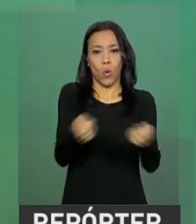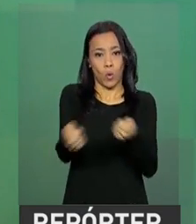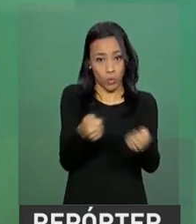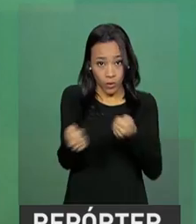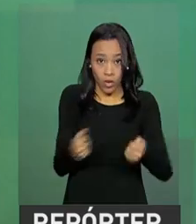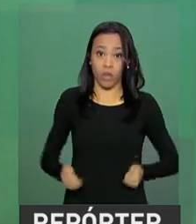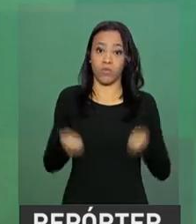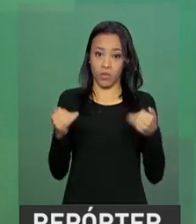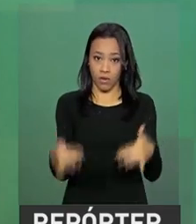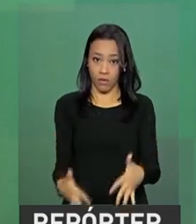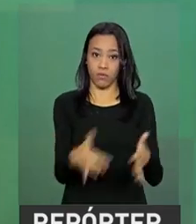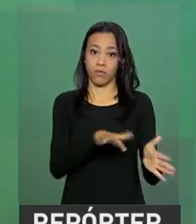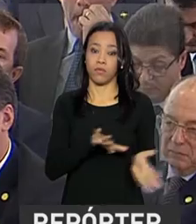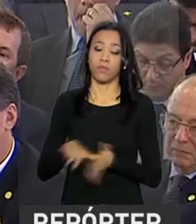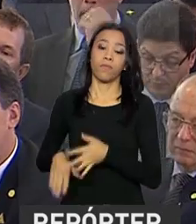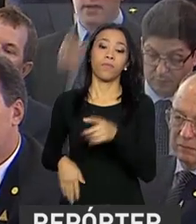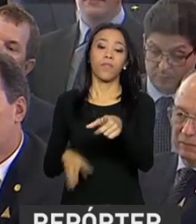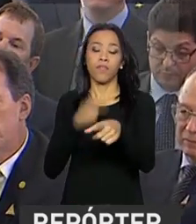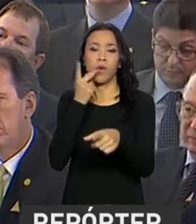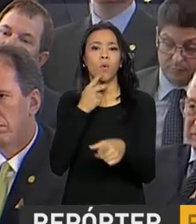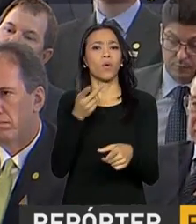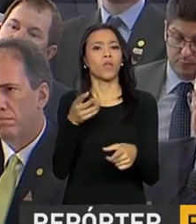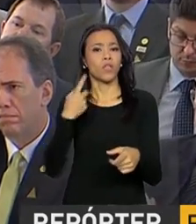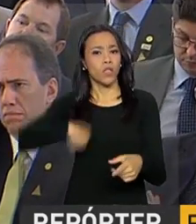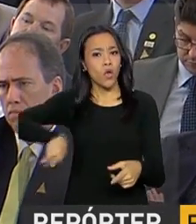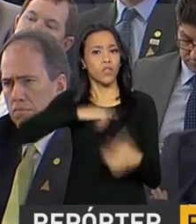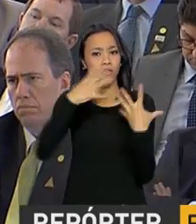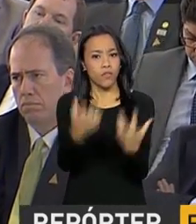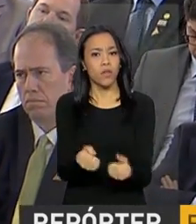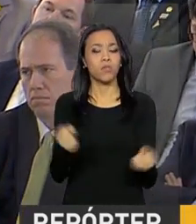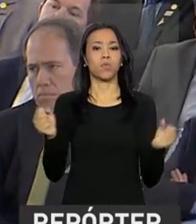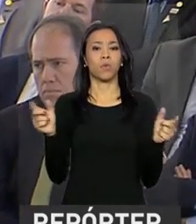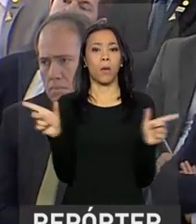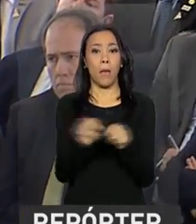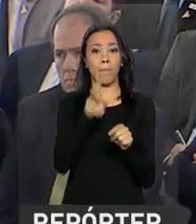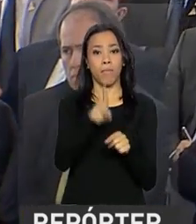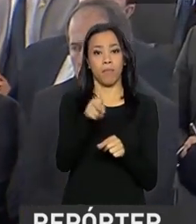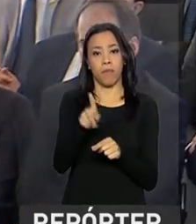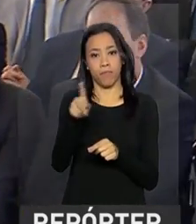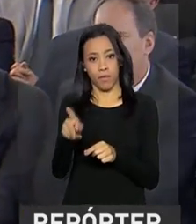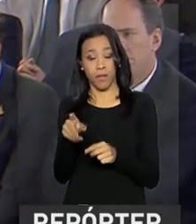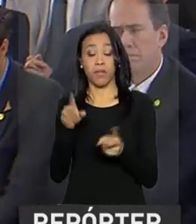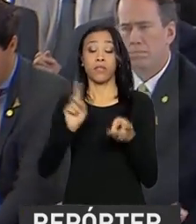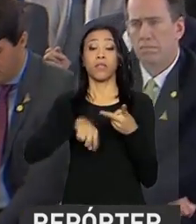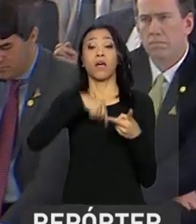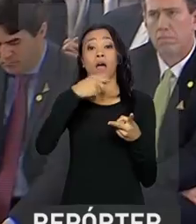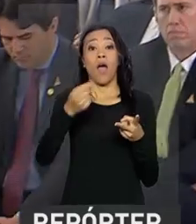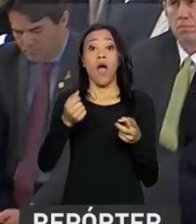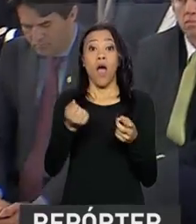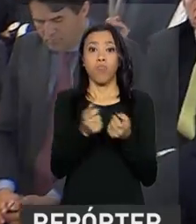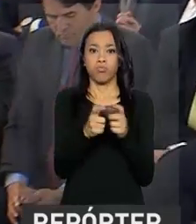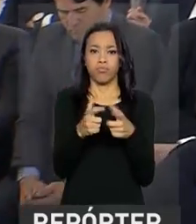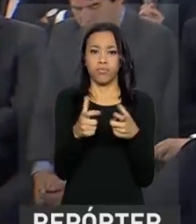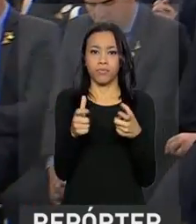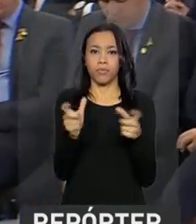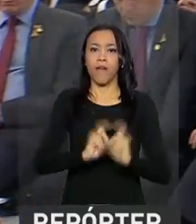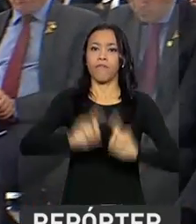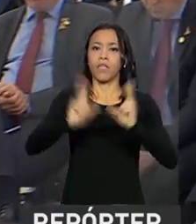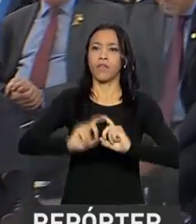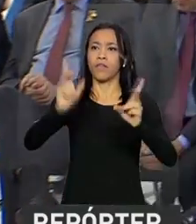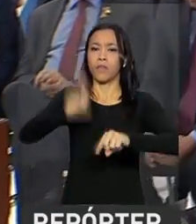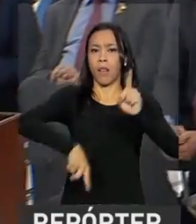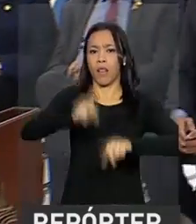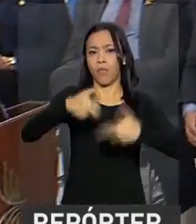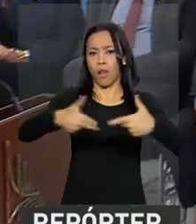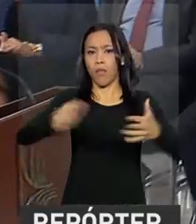eficiente nós vamos com as ppps com aumento das exportações meu ministro da Indústria e Comércio nós